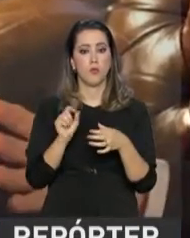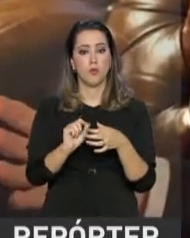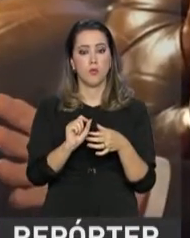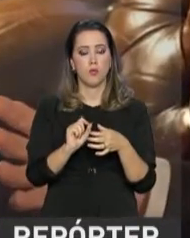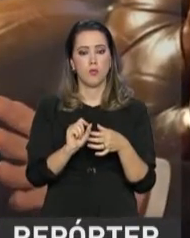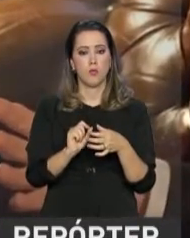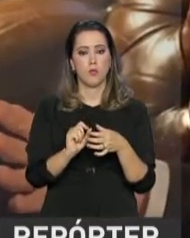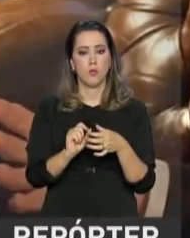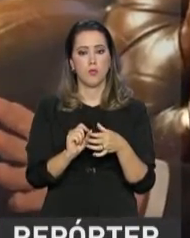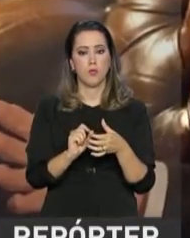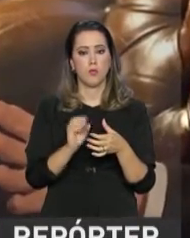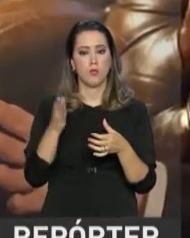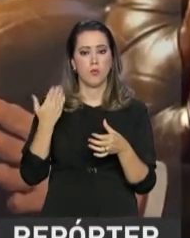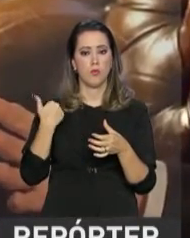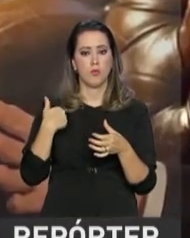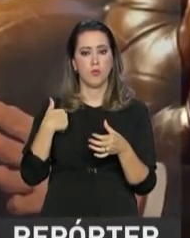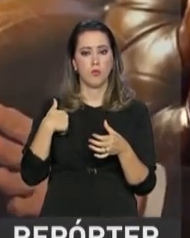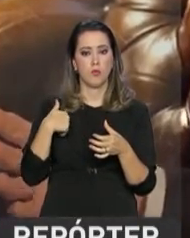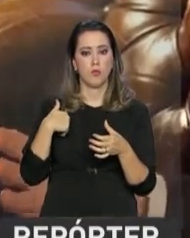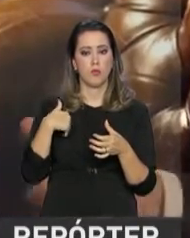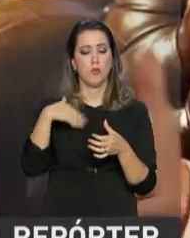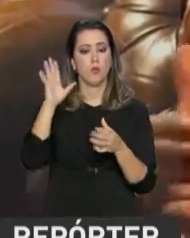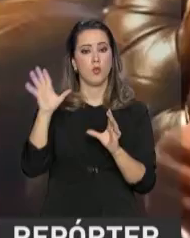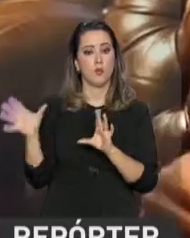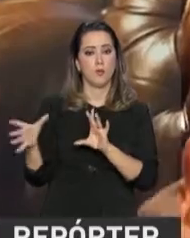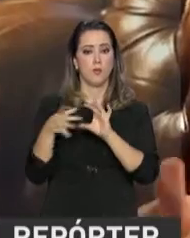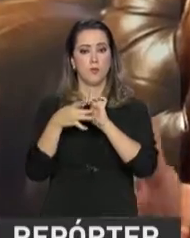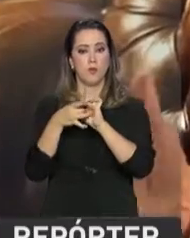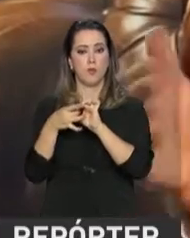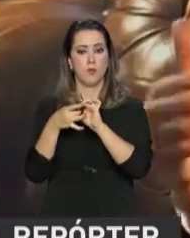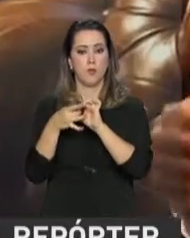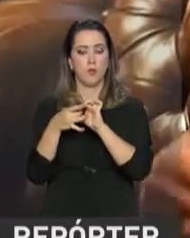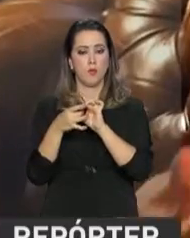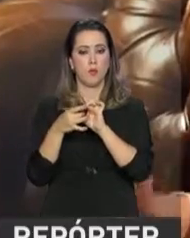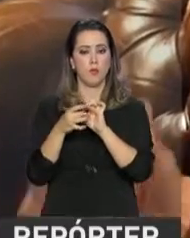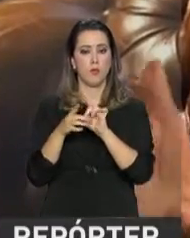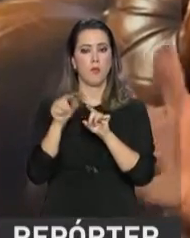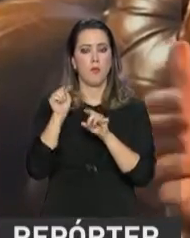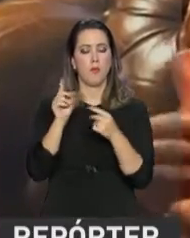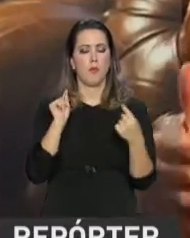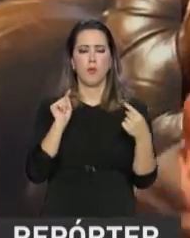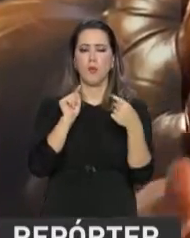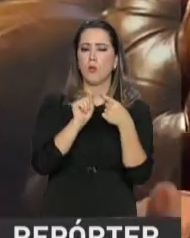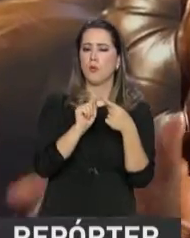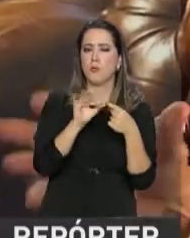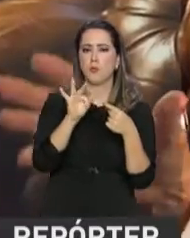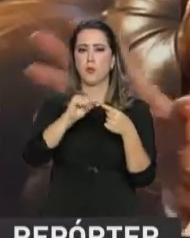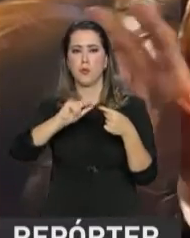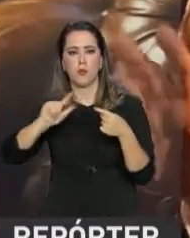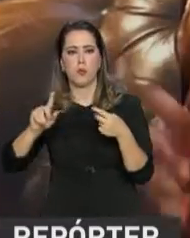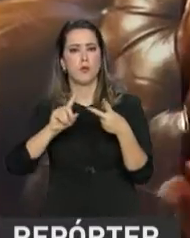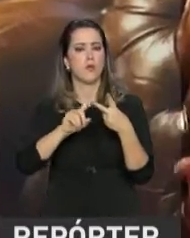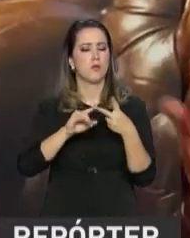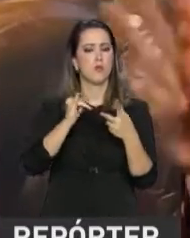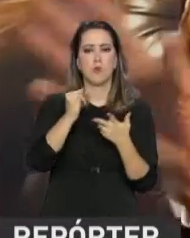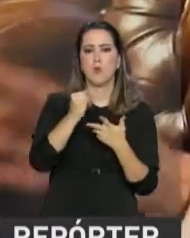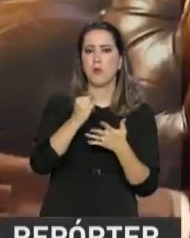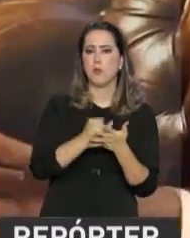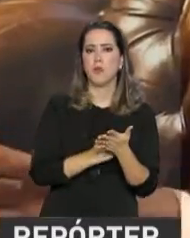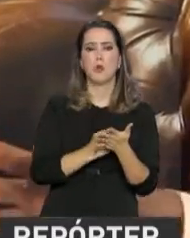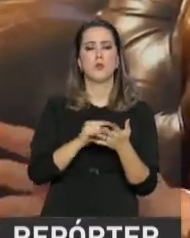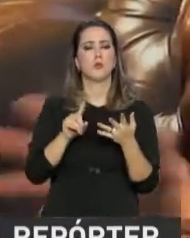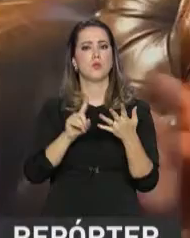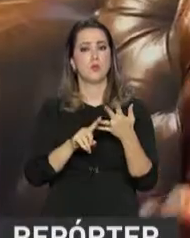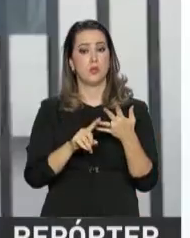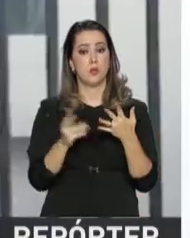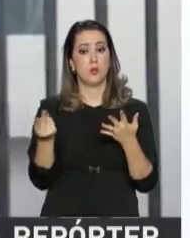o maior entrosamento não só do ponto de vista fiscal tributário mas principalmente